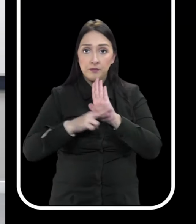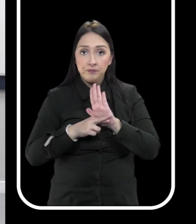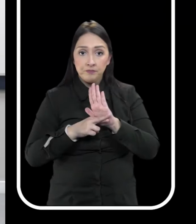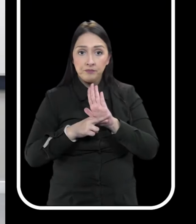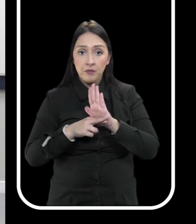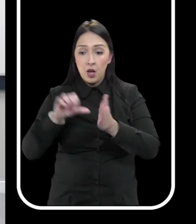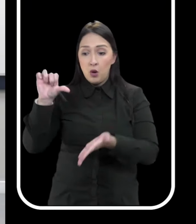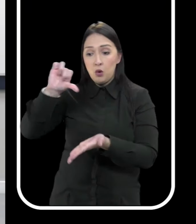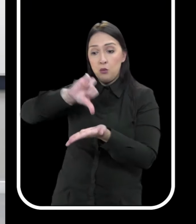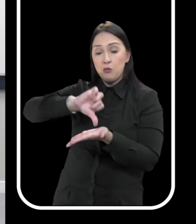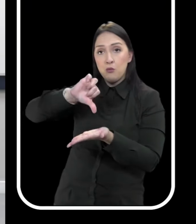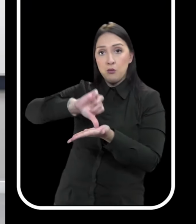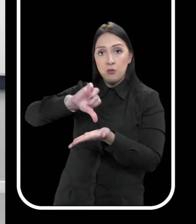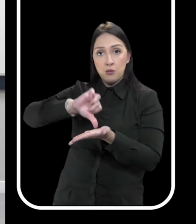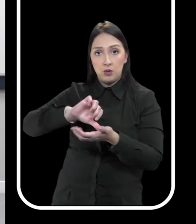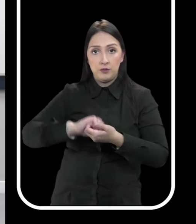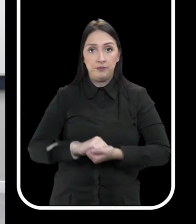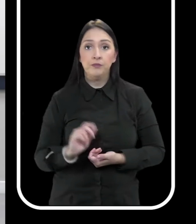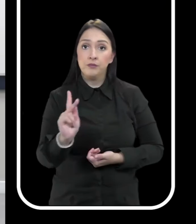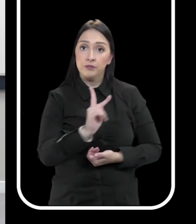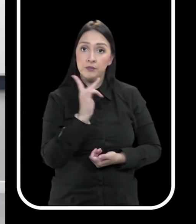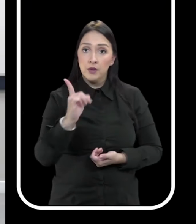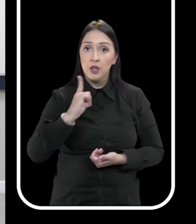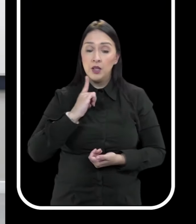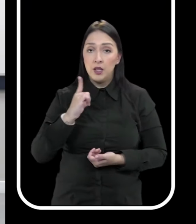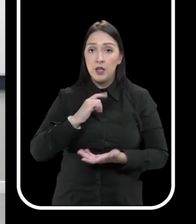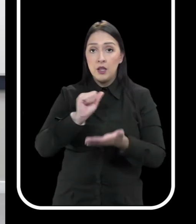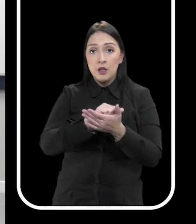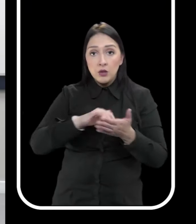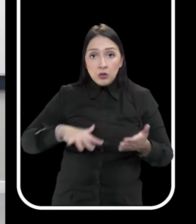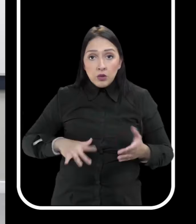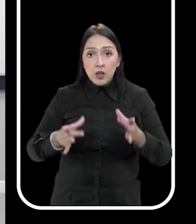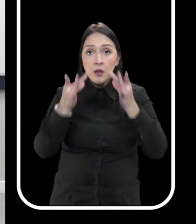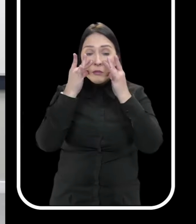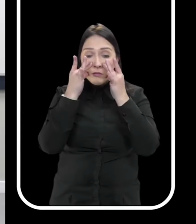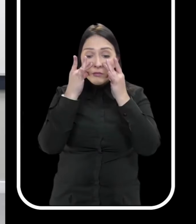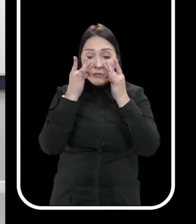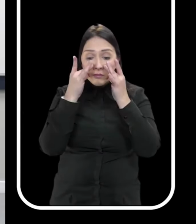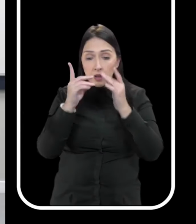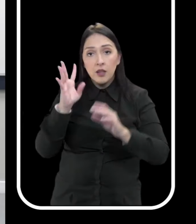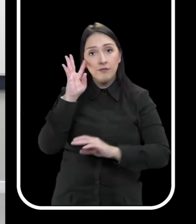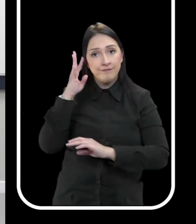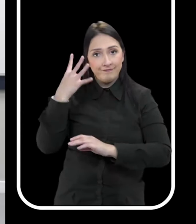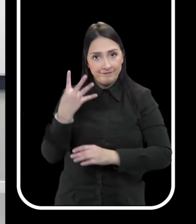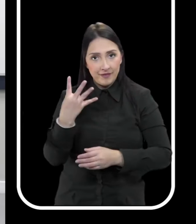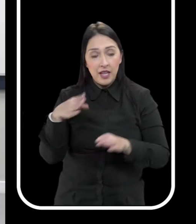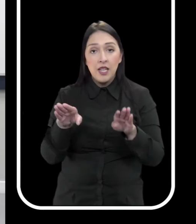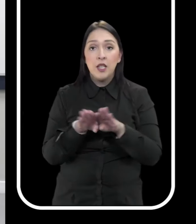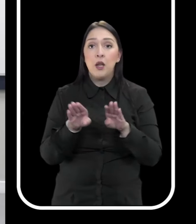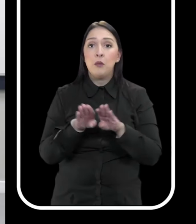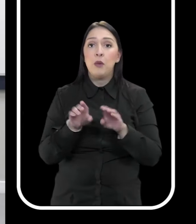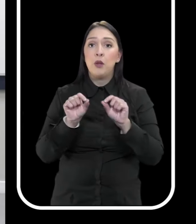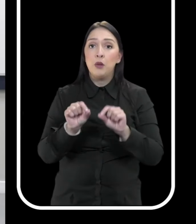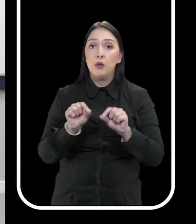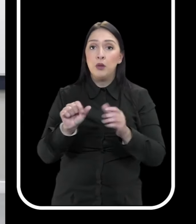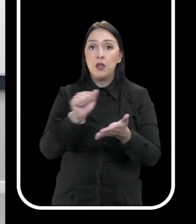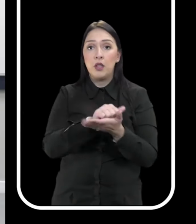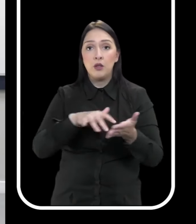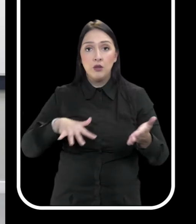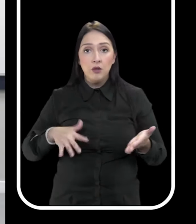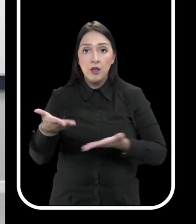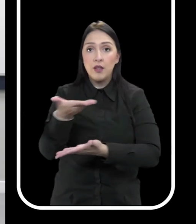novas diretrizes o polo, onde nós teremos essas atividades presenciais sendo realizadas. E também